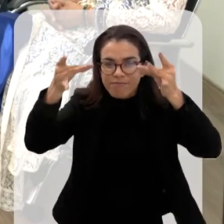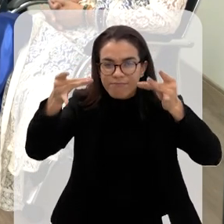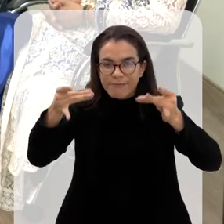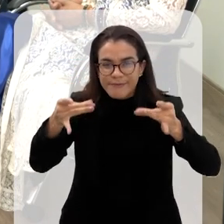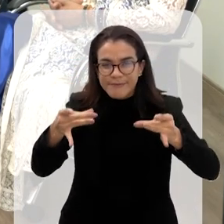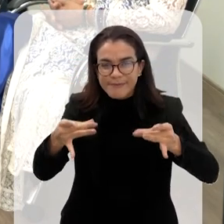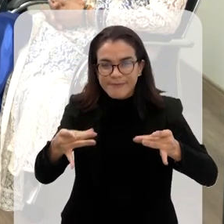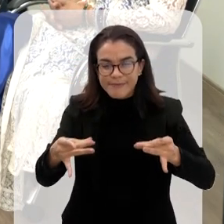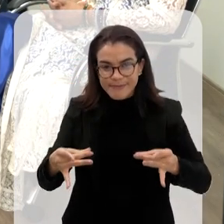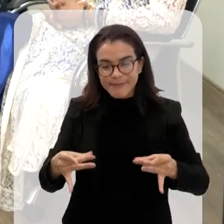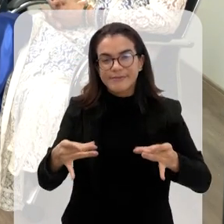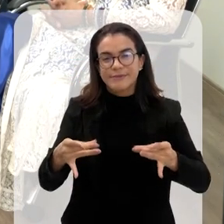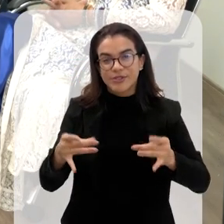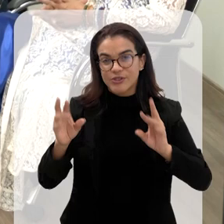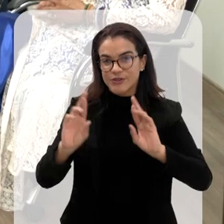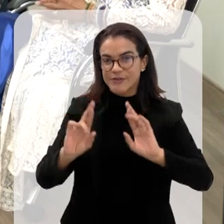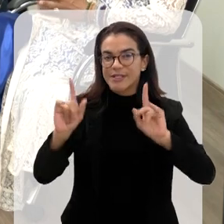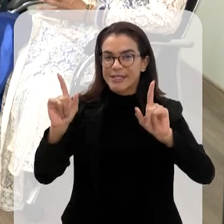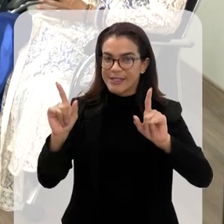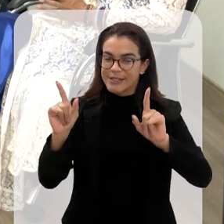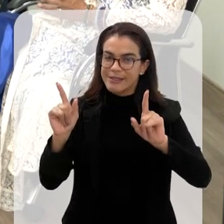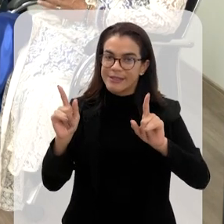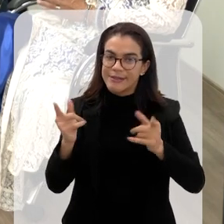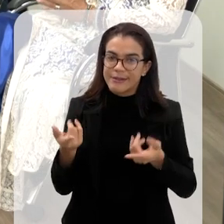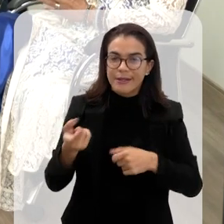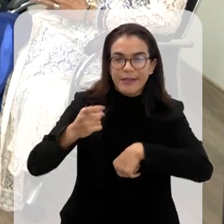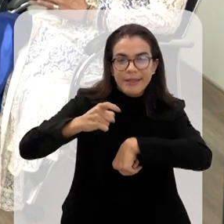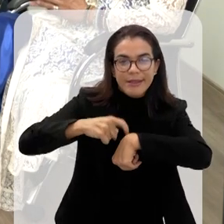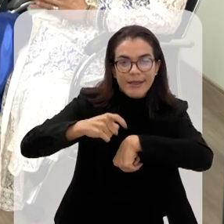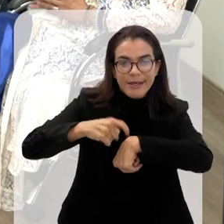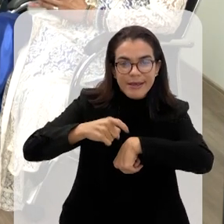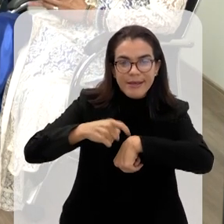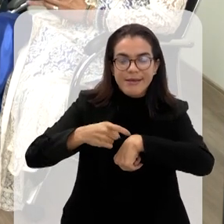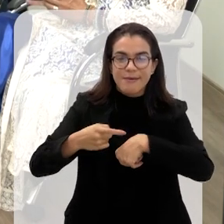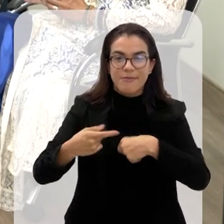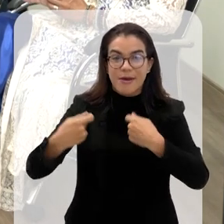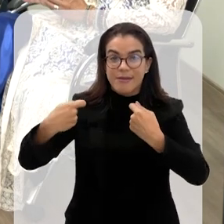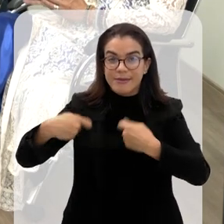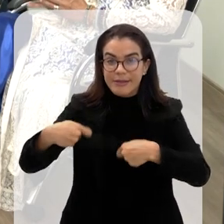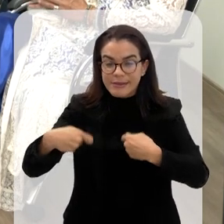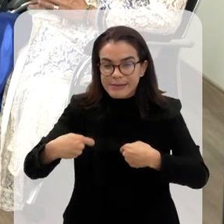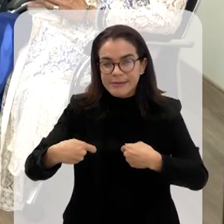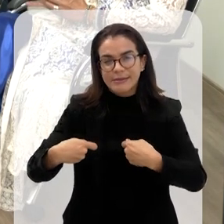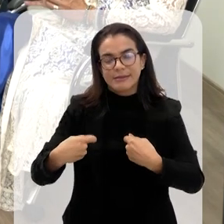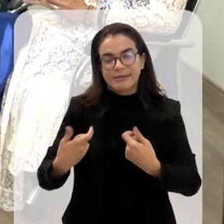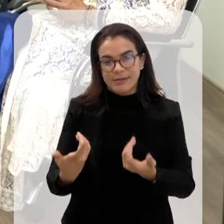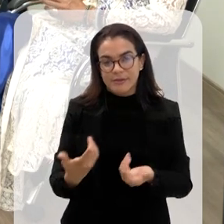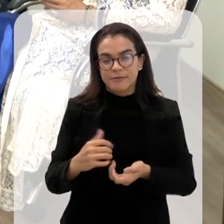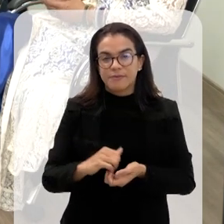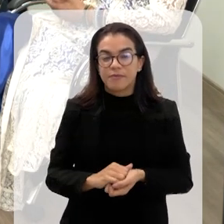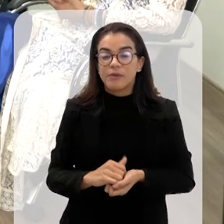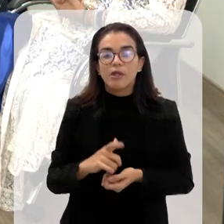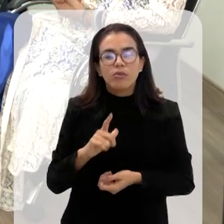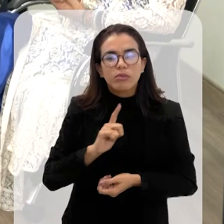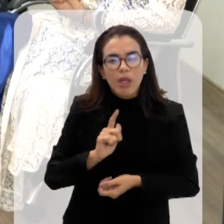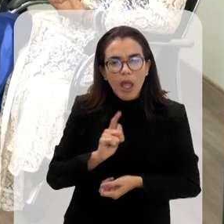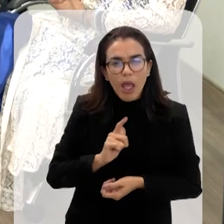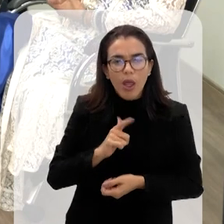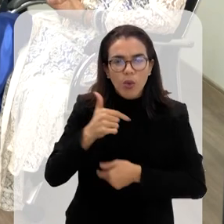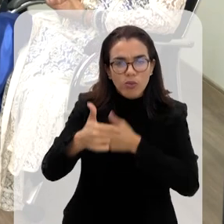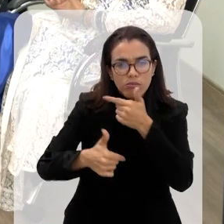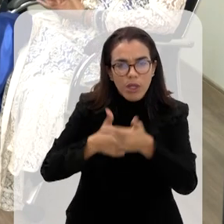oitiva diferenciada, né? Por tempo, até pela necessidade dela ser ouvida. Né?